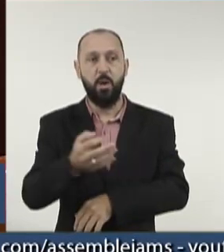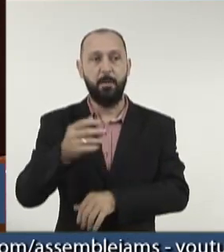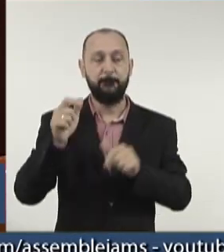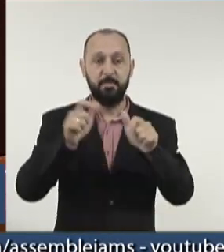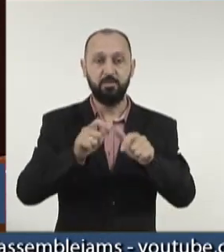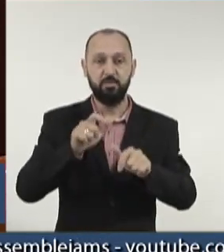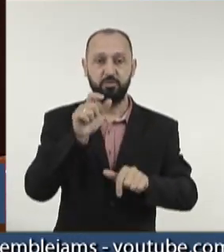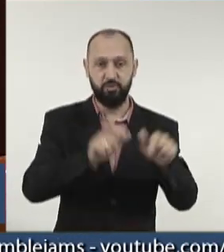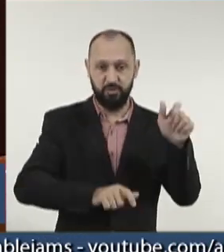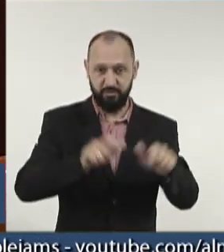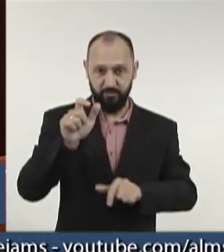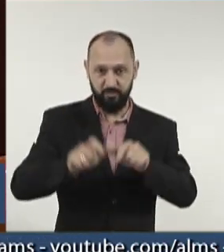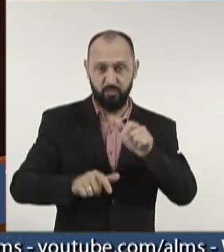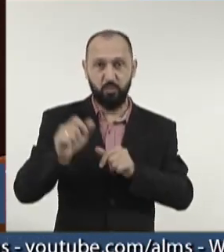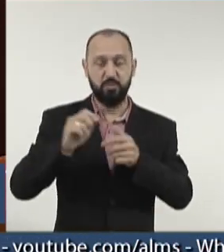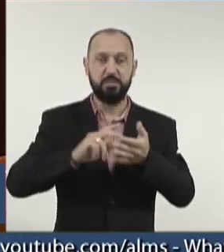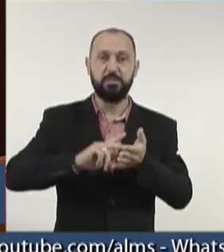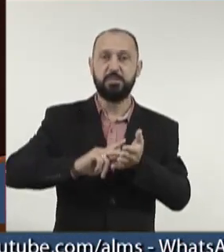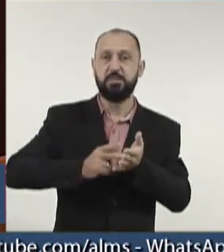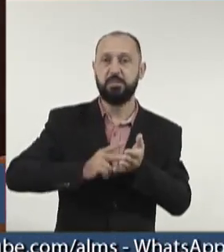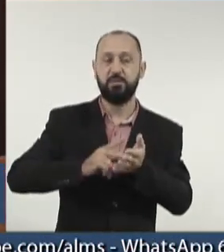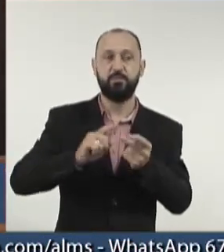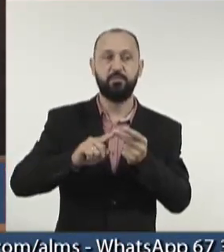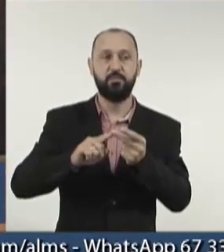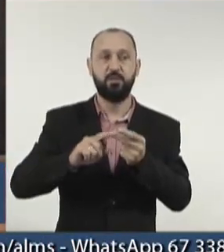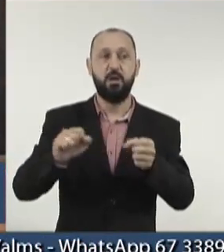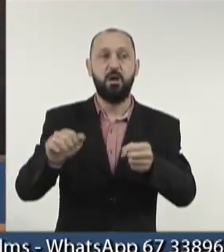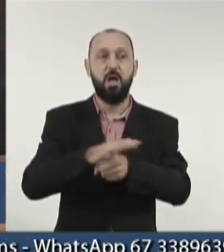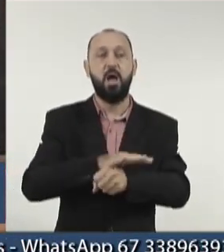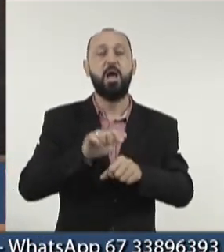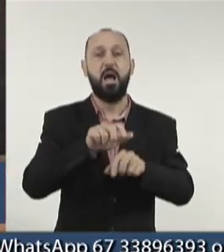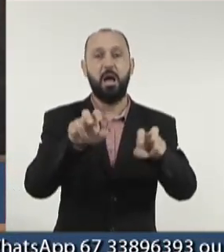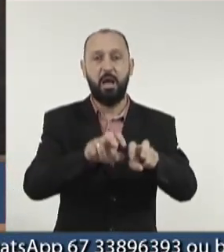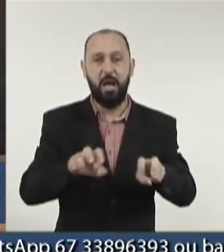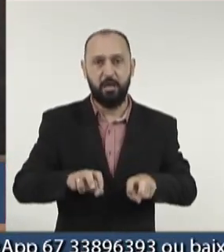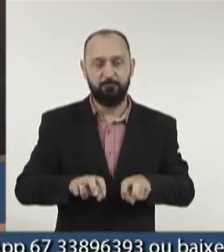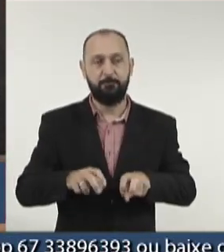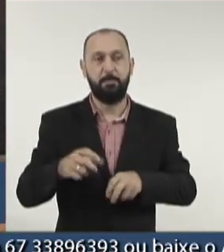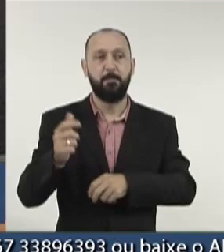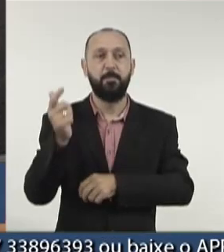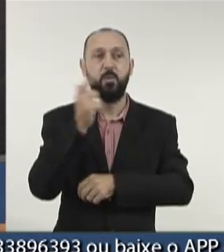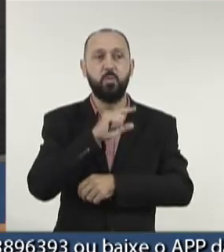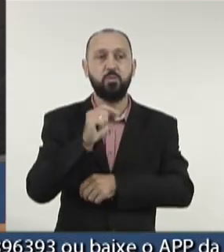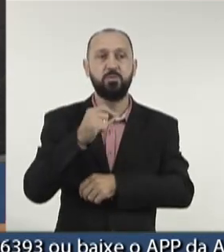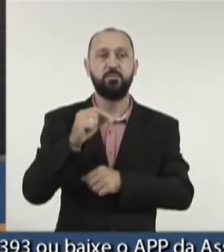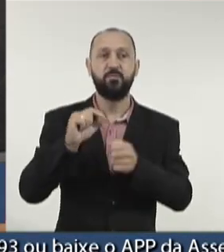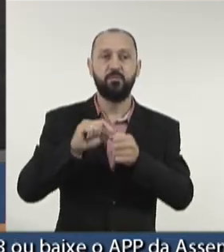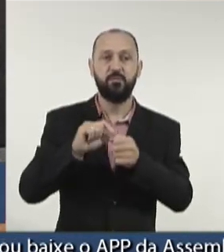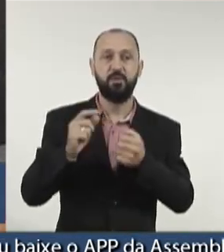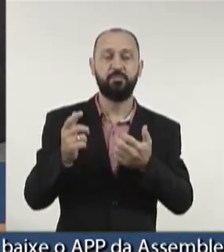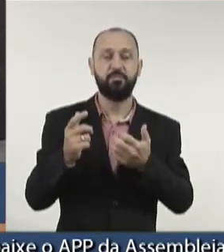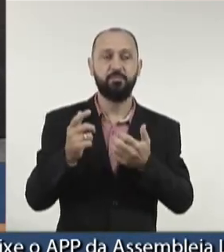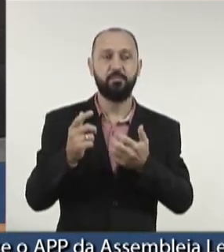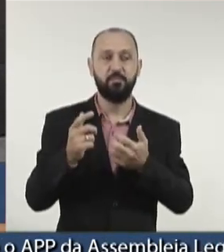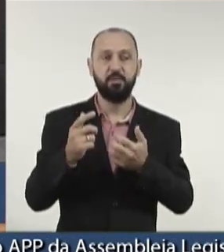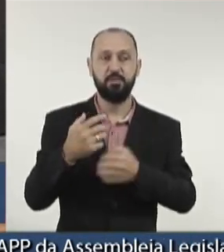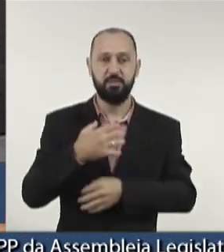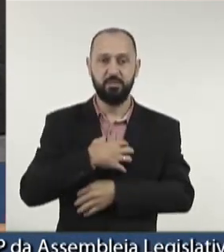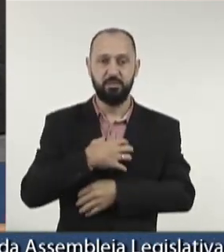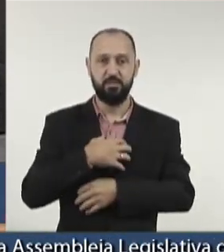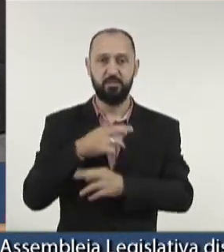e servidores, sindicalistas, que lotaram essa casa para poder prestigiar e se